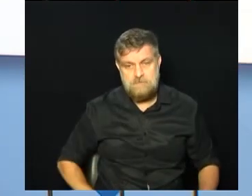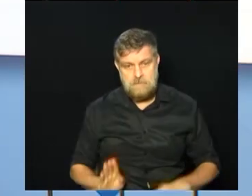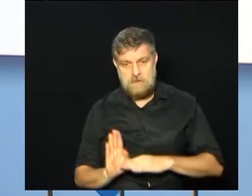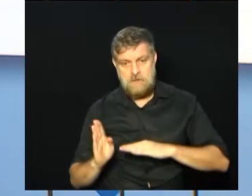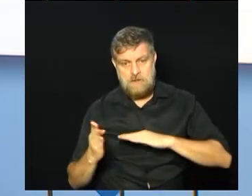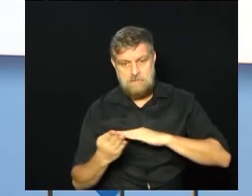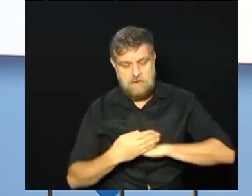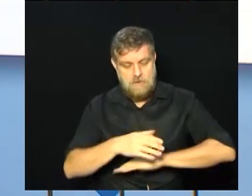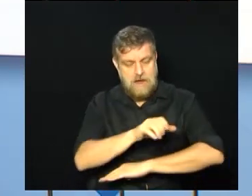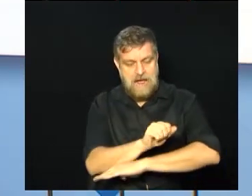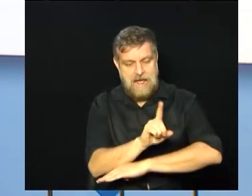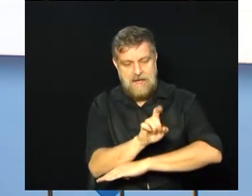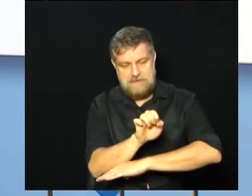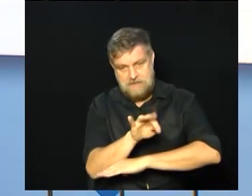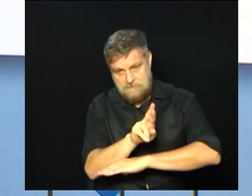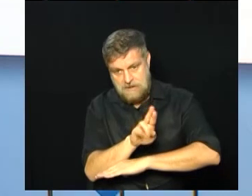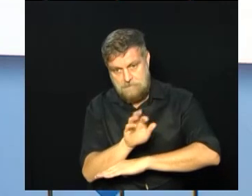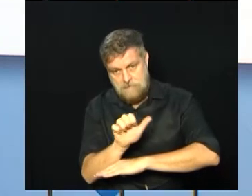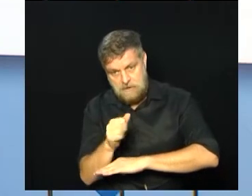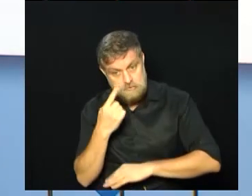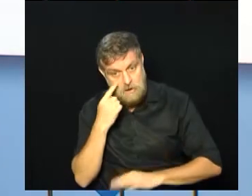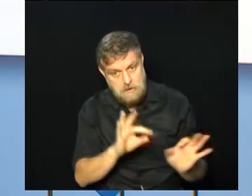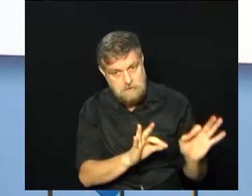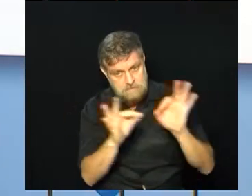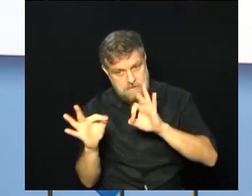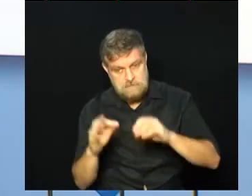Jardim Ademar de Barros. Confira.